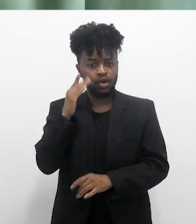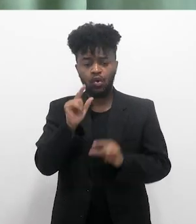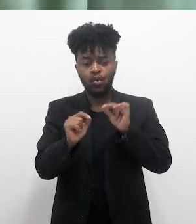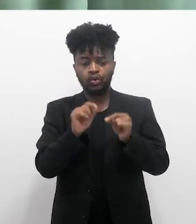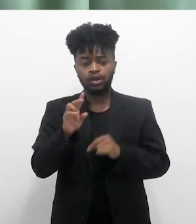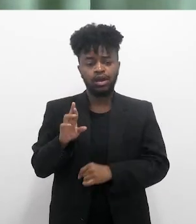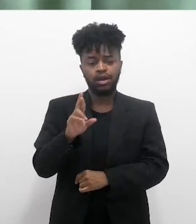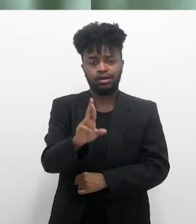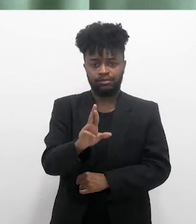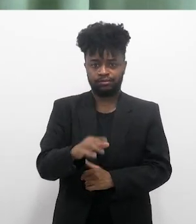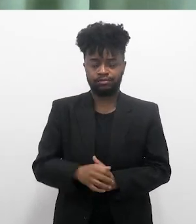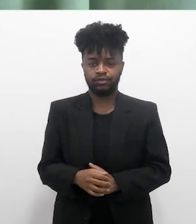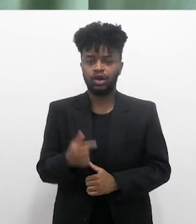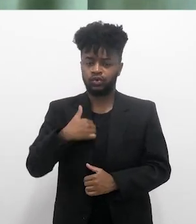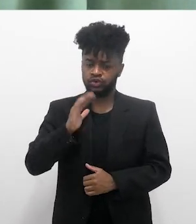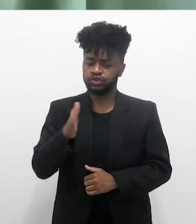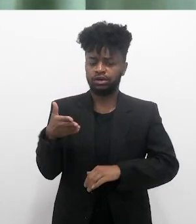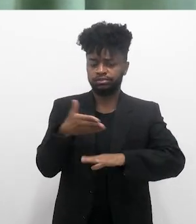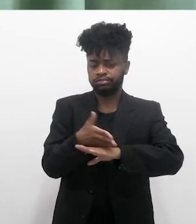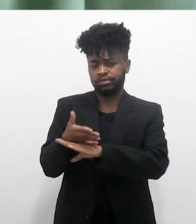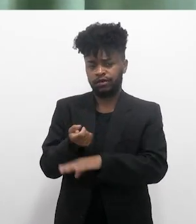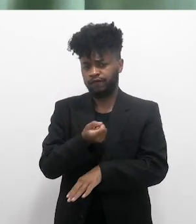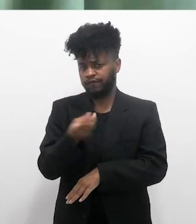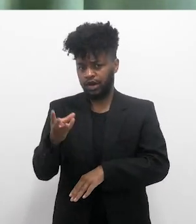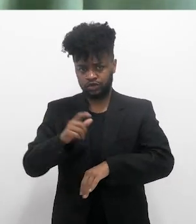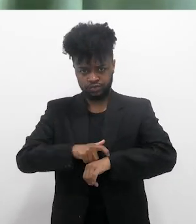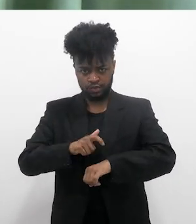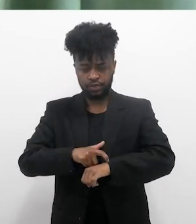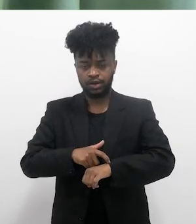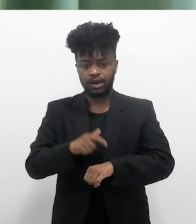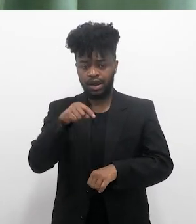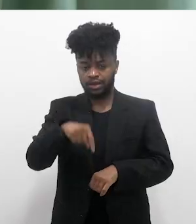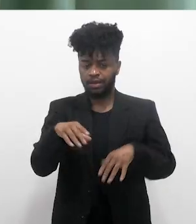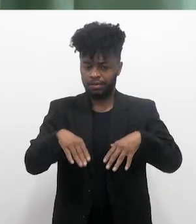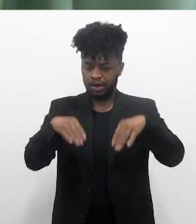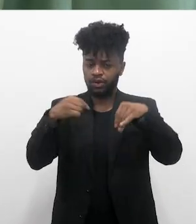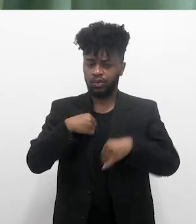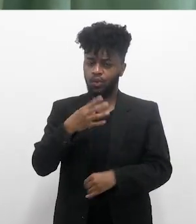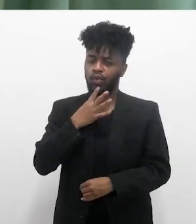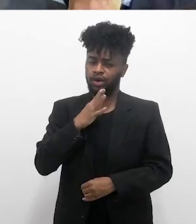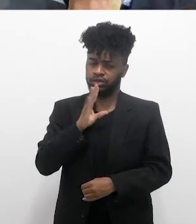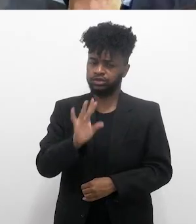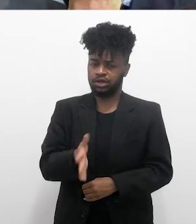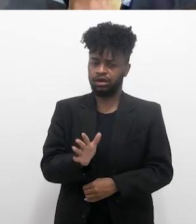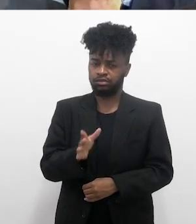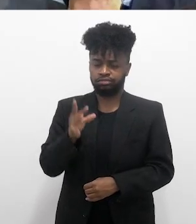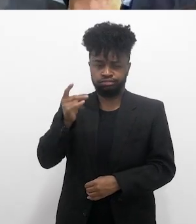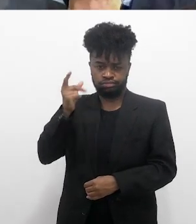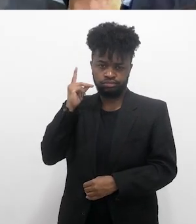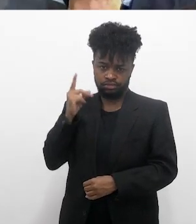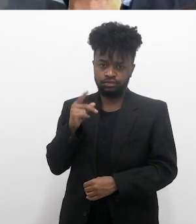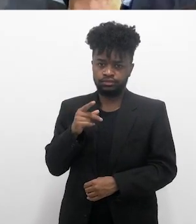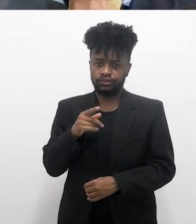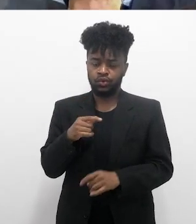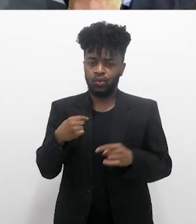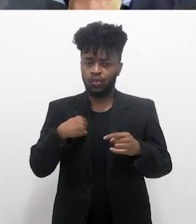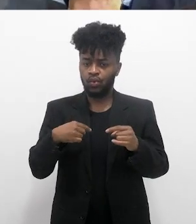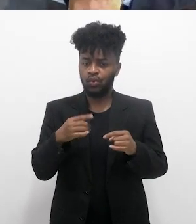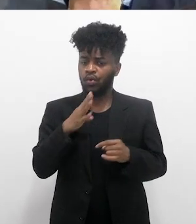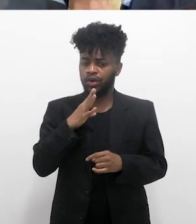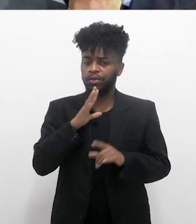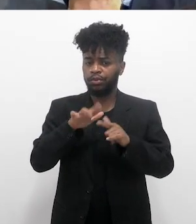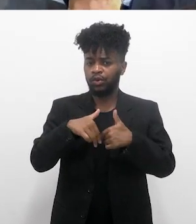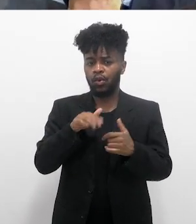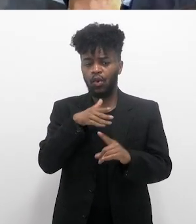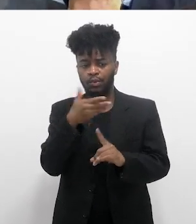representa. Eu já vim aqui várias vezes, o Palácio eu já conheço muito, tive muitas homenagens